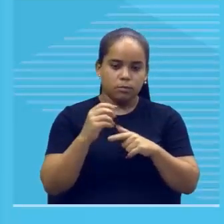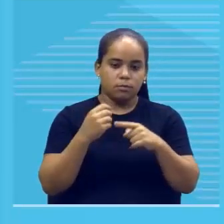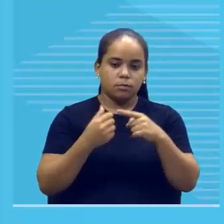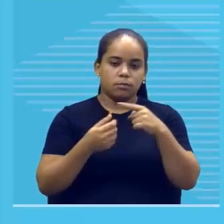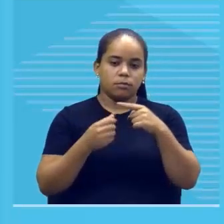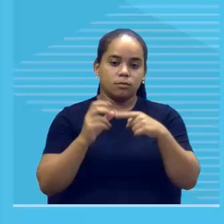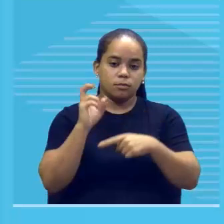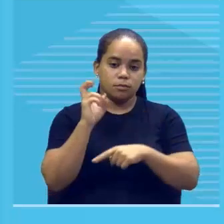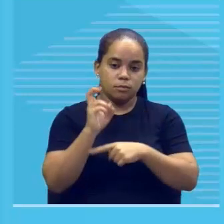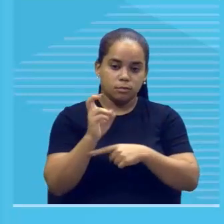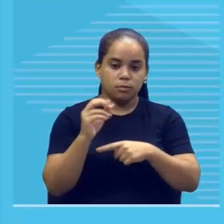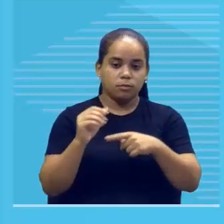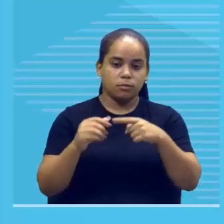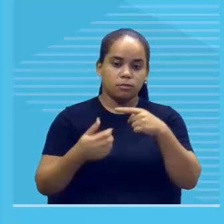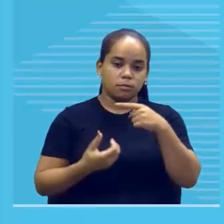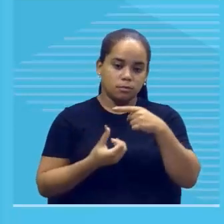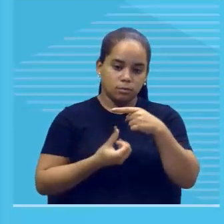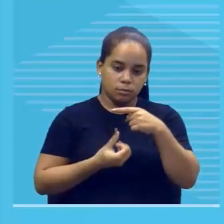61